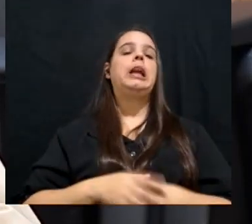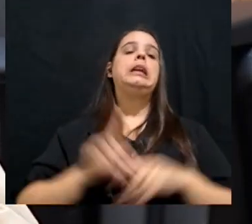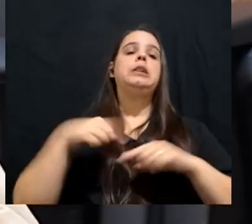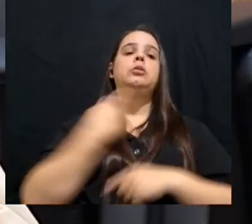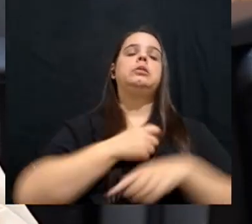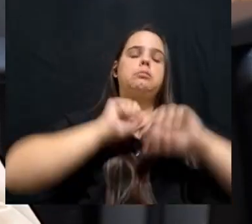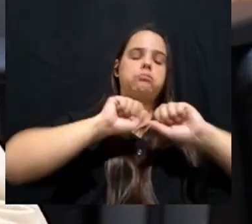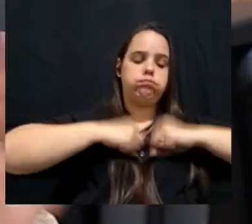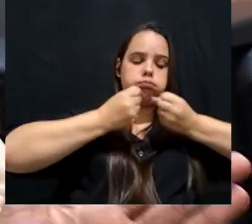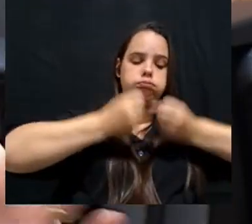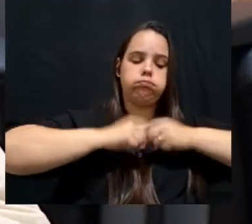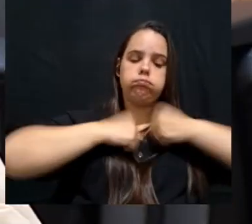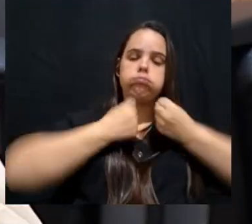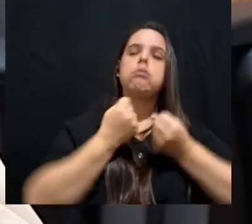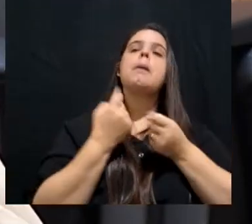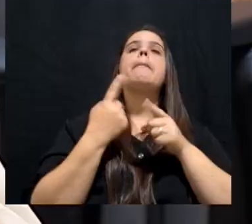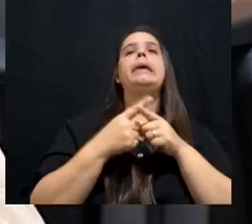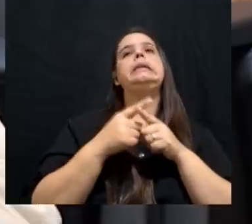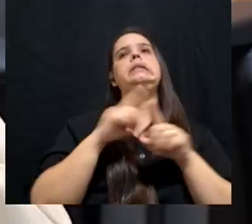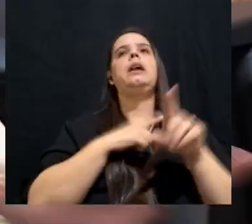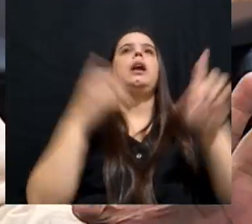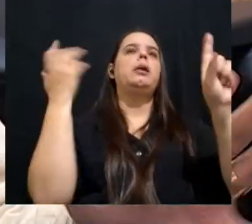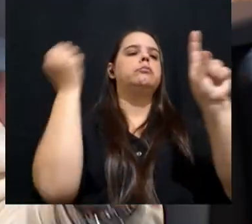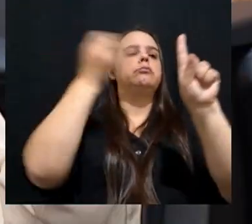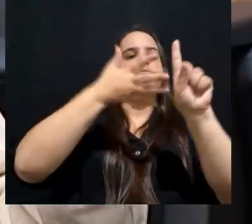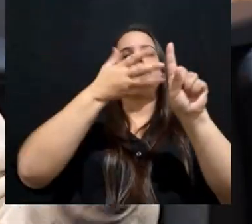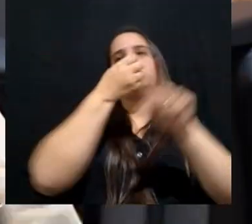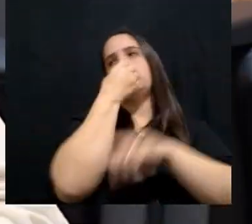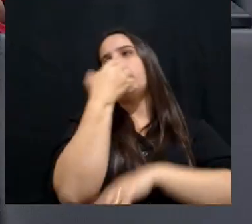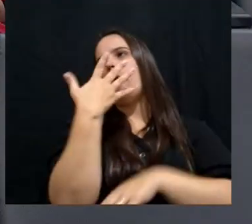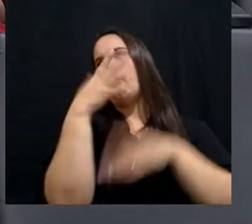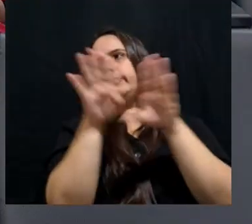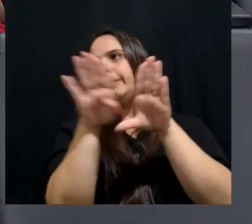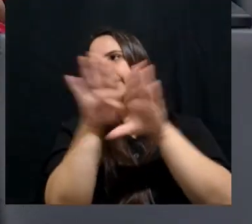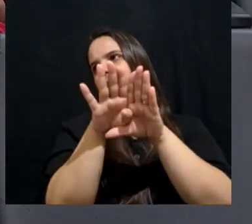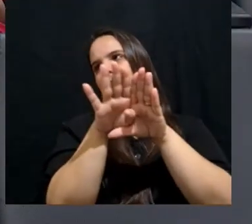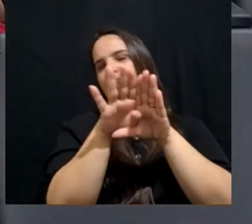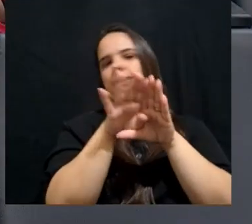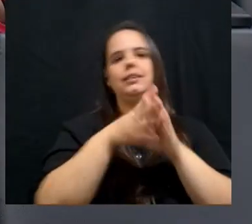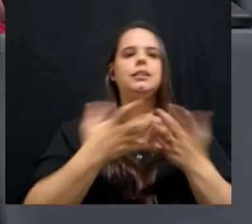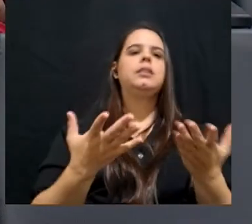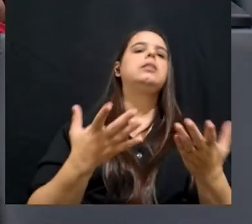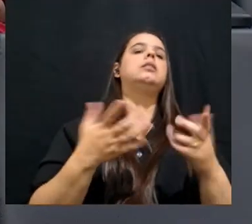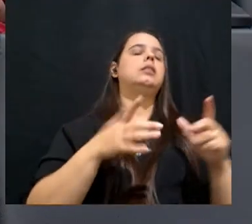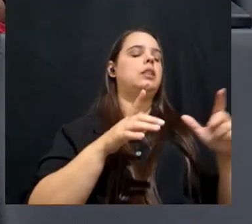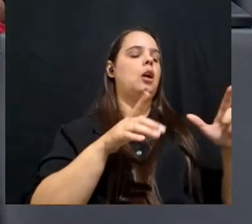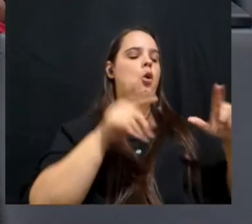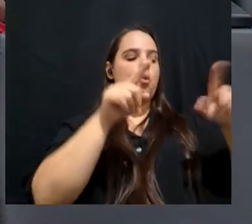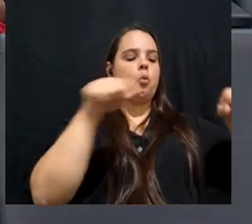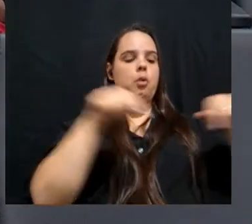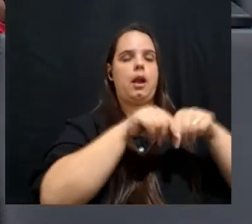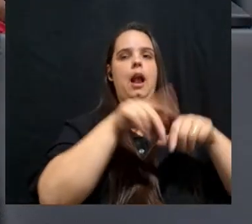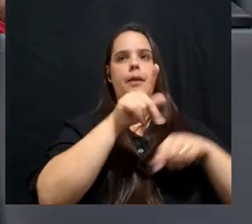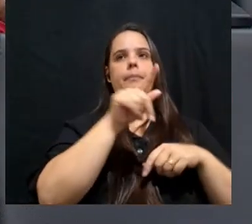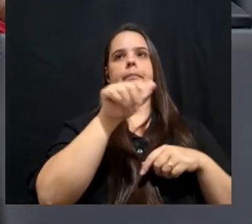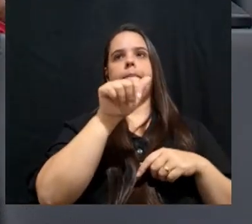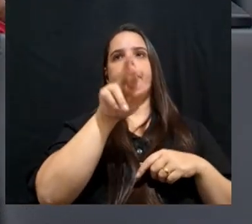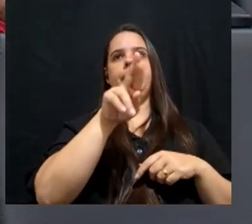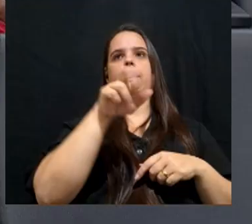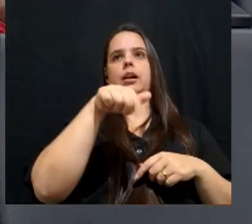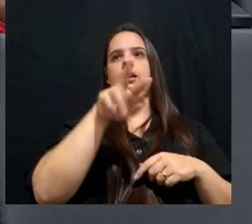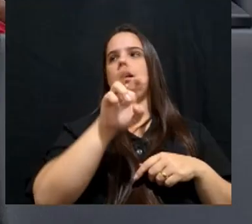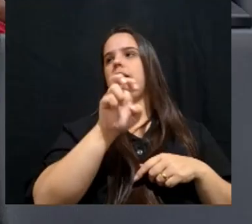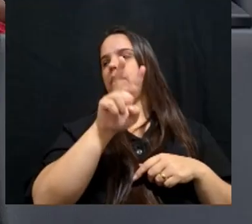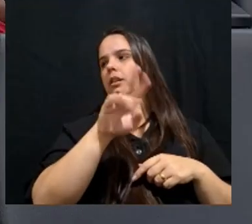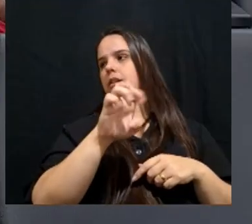temos bons exemplos também, nem tudo é ruim. O parque molhado está funcionando, está legal. Exatamente. Agora, aos pouquinhos, o pessoal vai